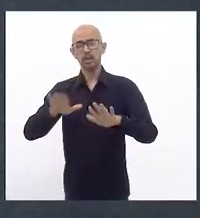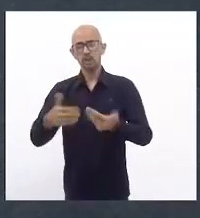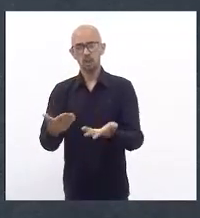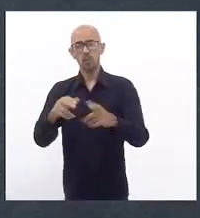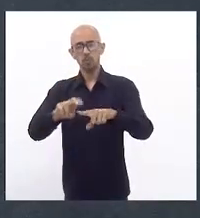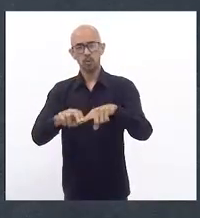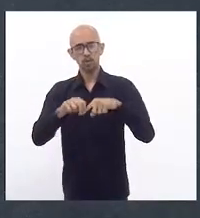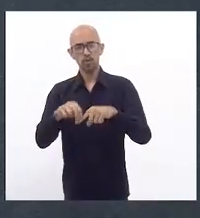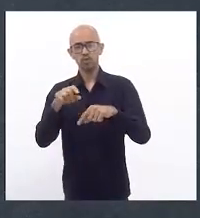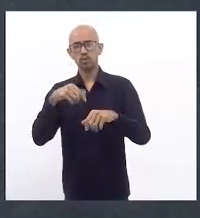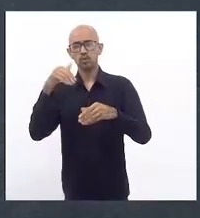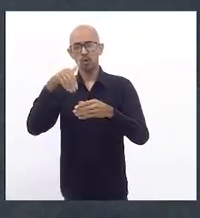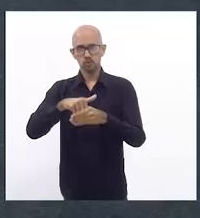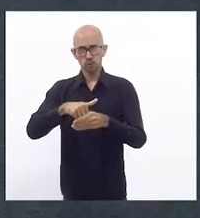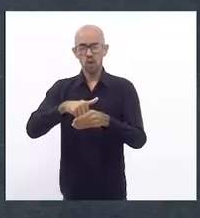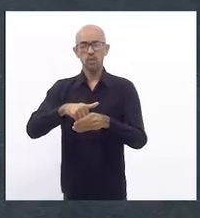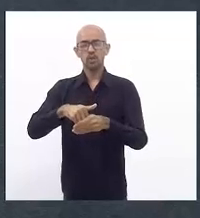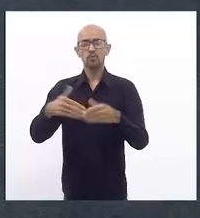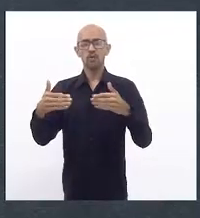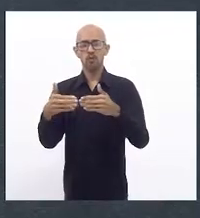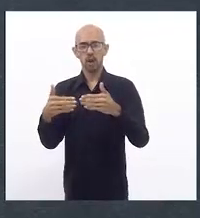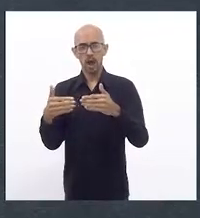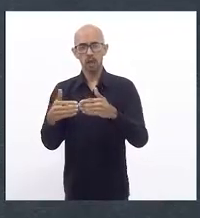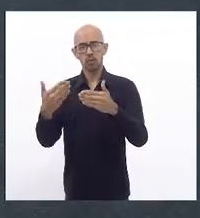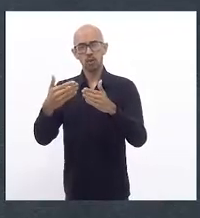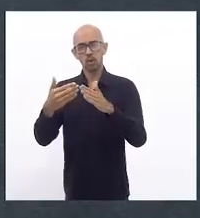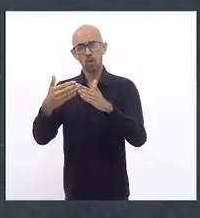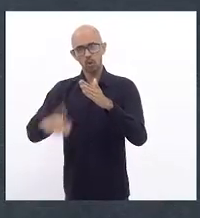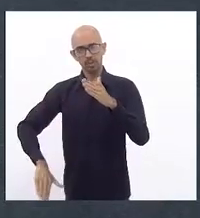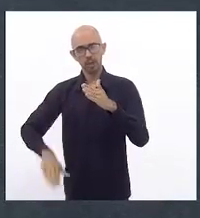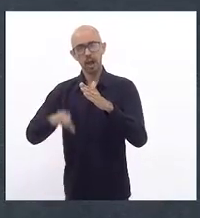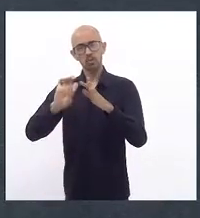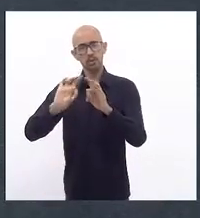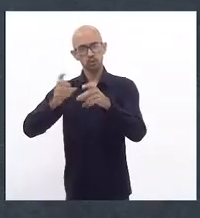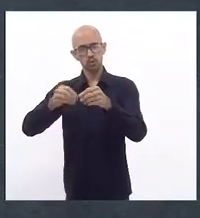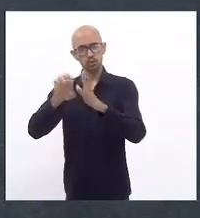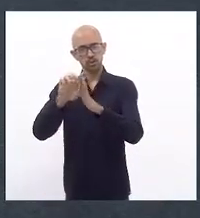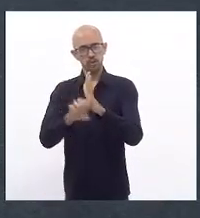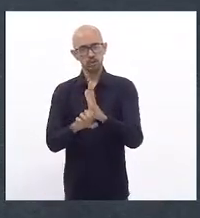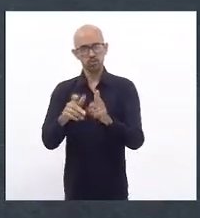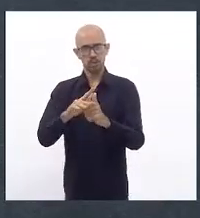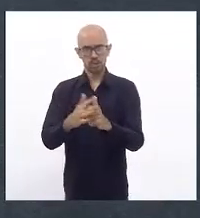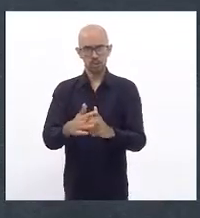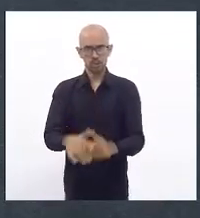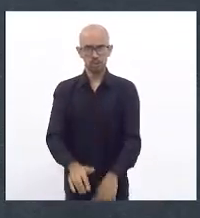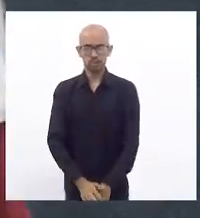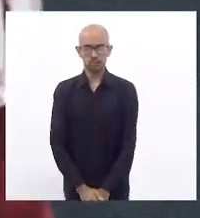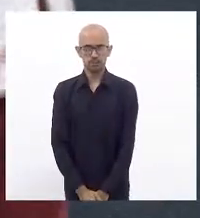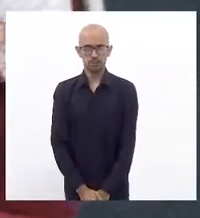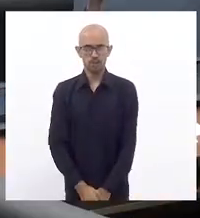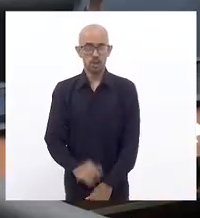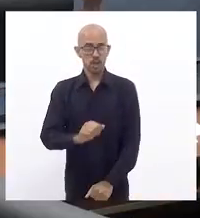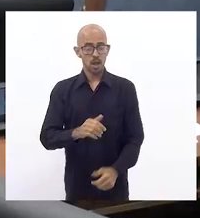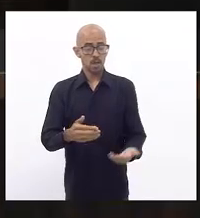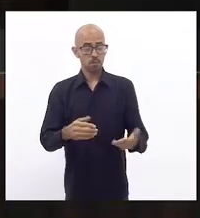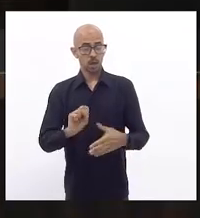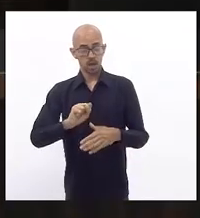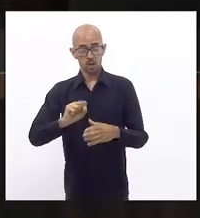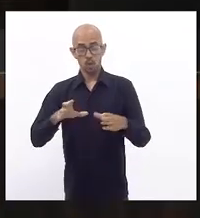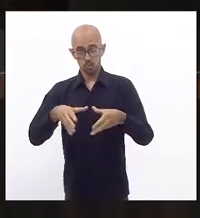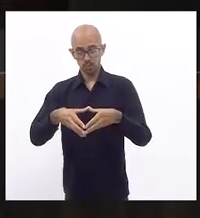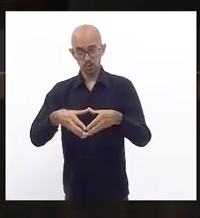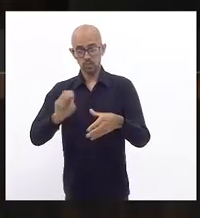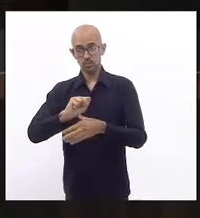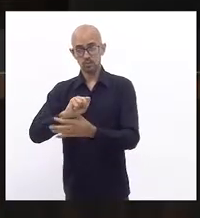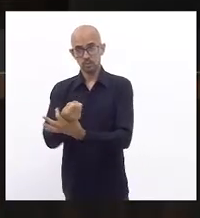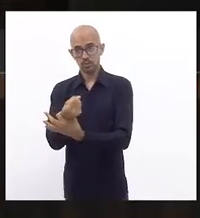sentido, o nosso voto é favorável e contrário a todas as emendas. Para emitir parecer para a segurança, Comissão de Segurança